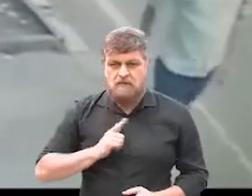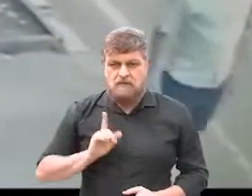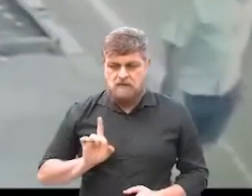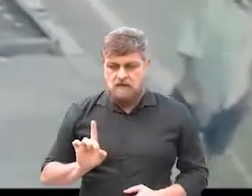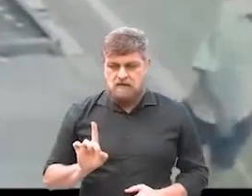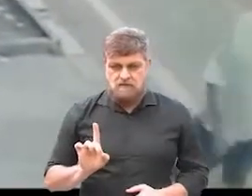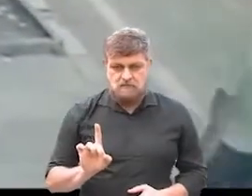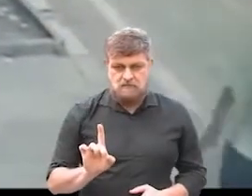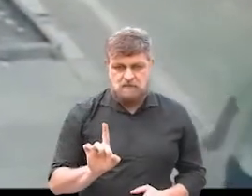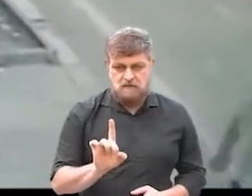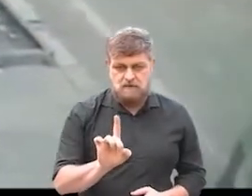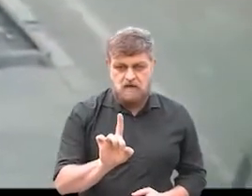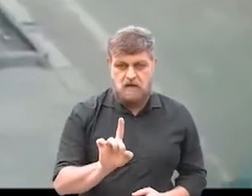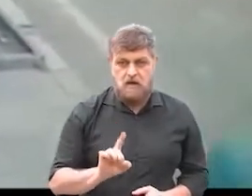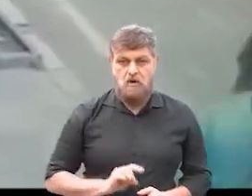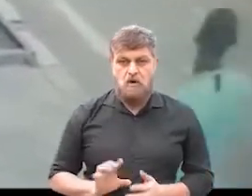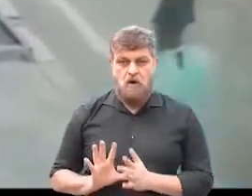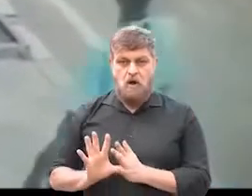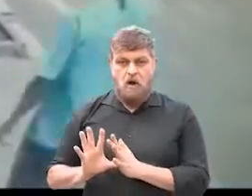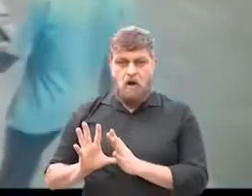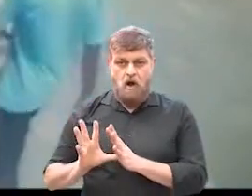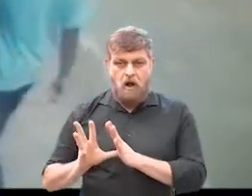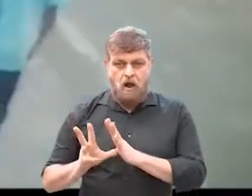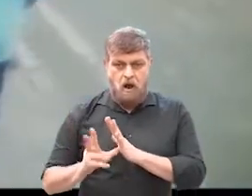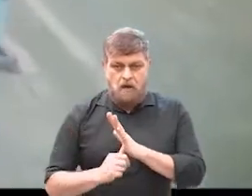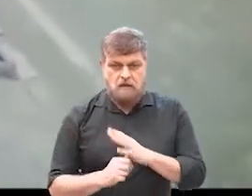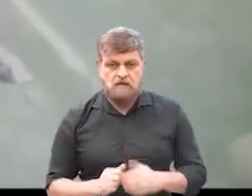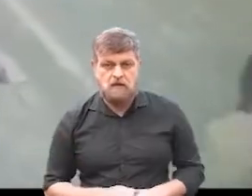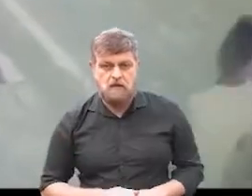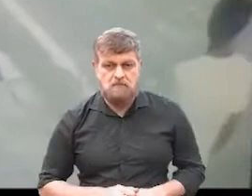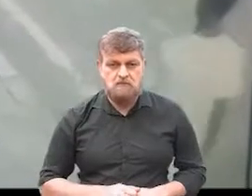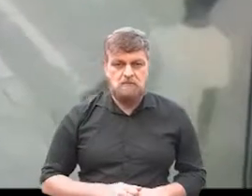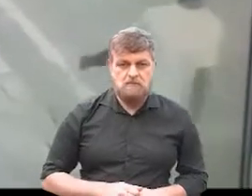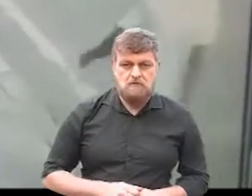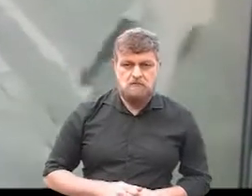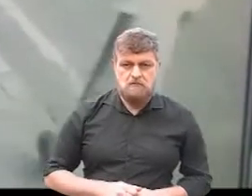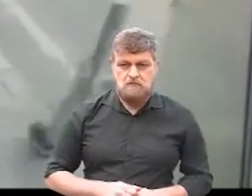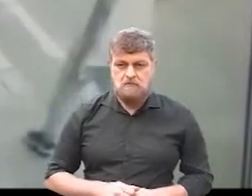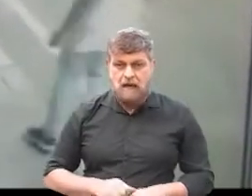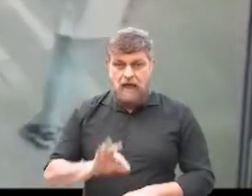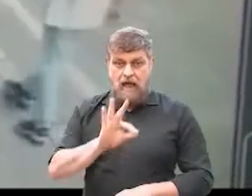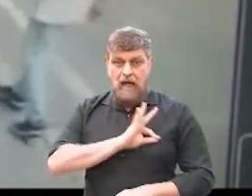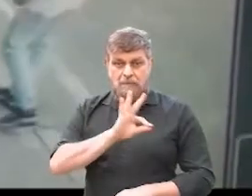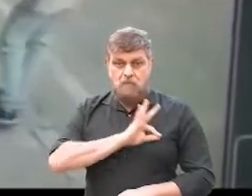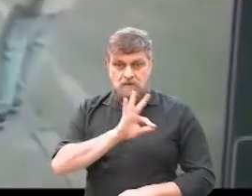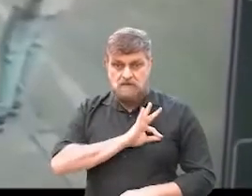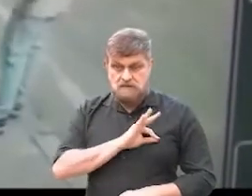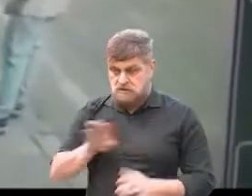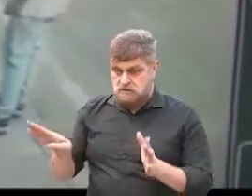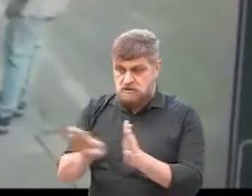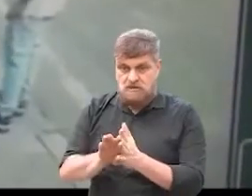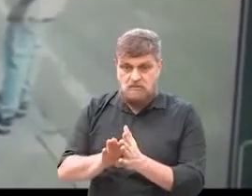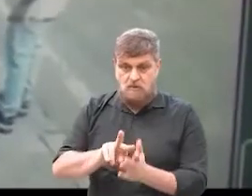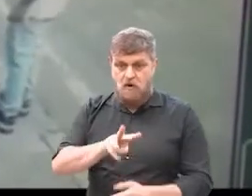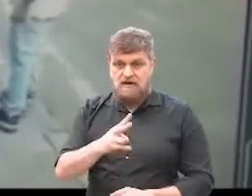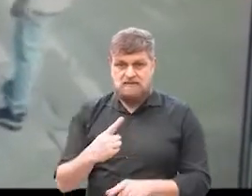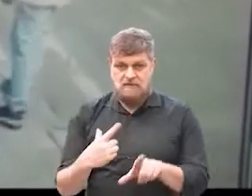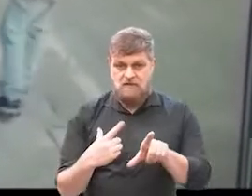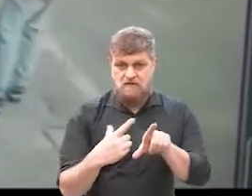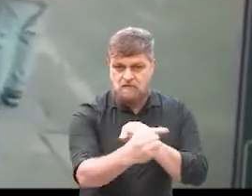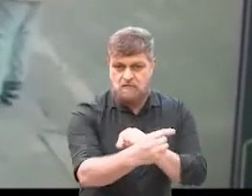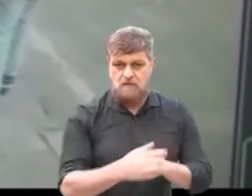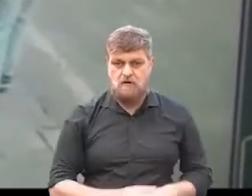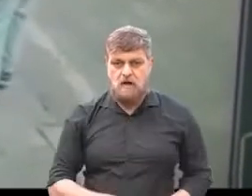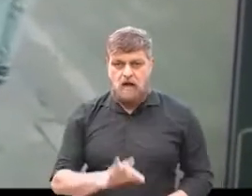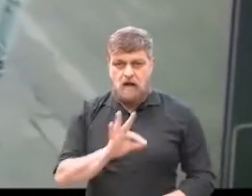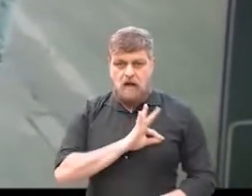idoso teve apenas alguns arranhões na cabeça, segundo comerciantes do local. A polícia foi chamada, mas quando chegou, o casal já tinha ido embora.